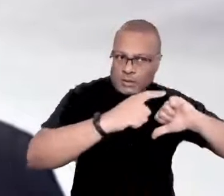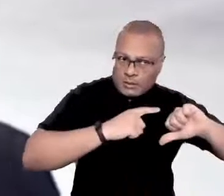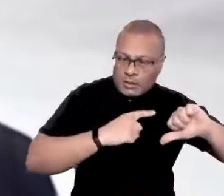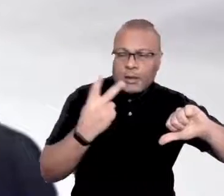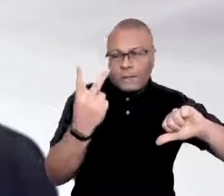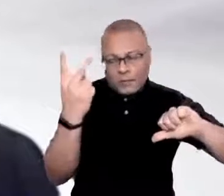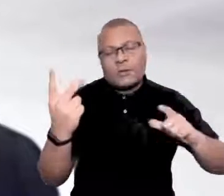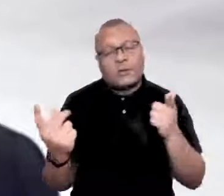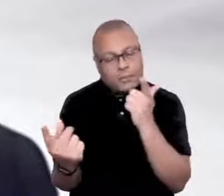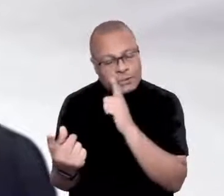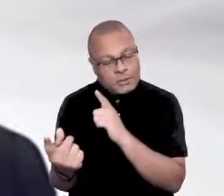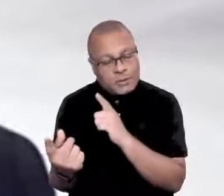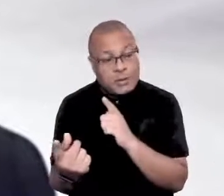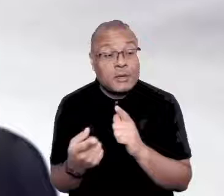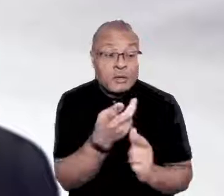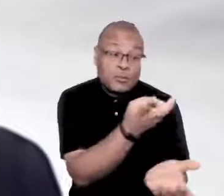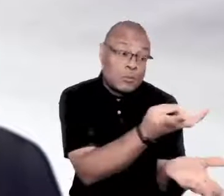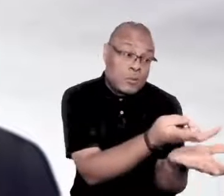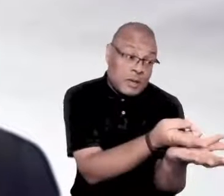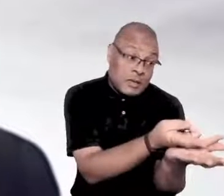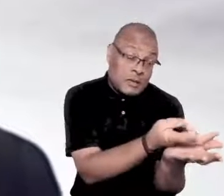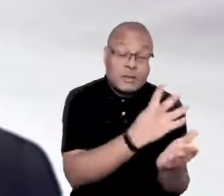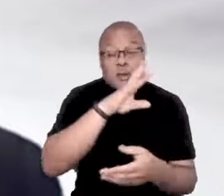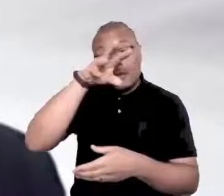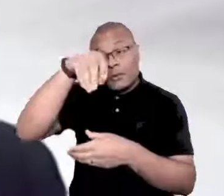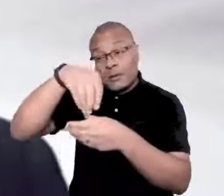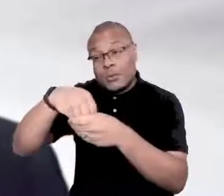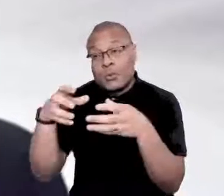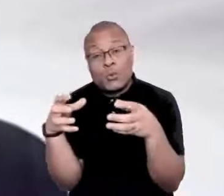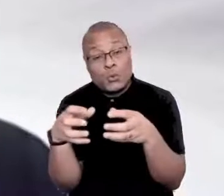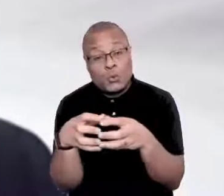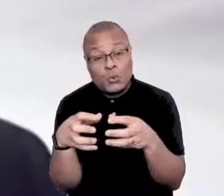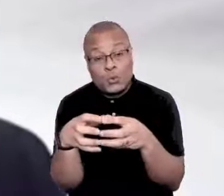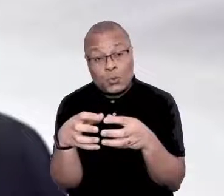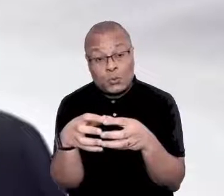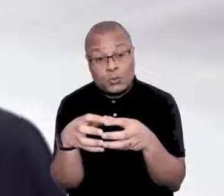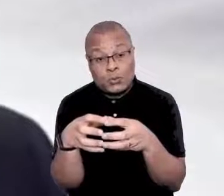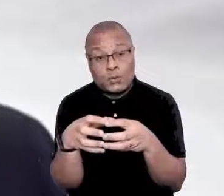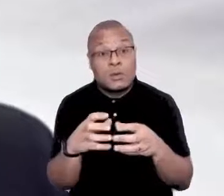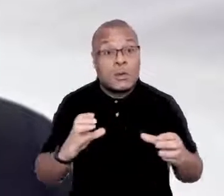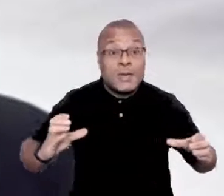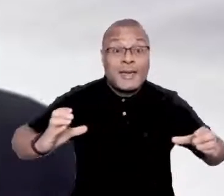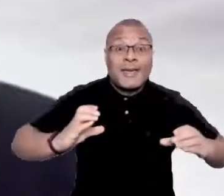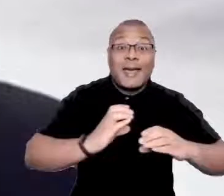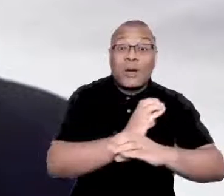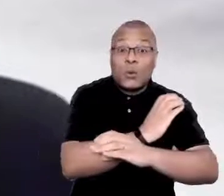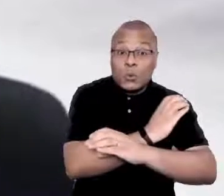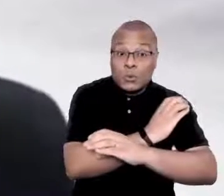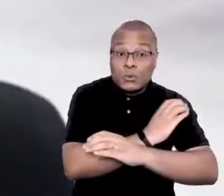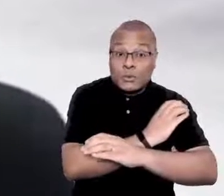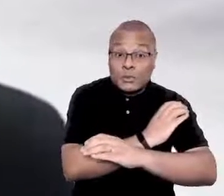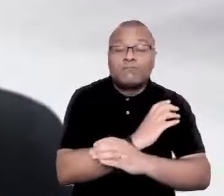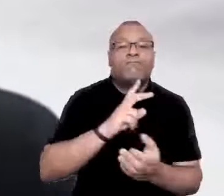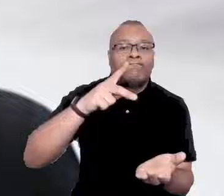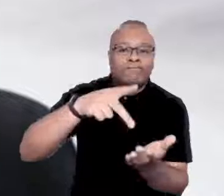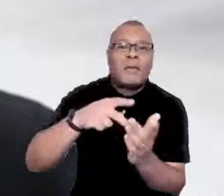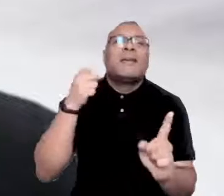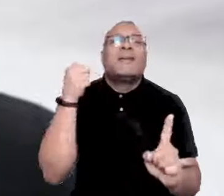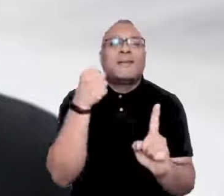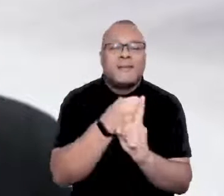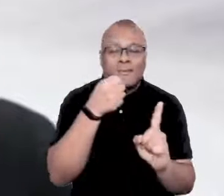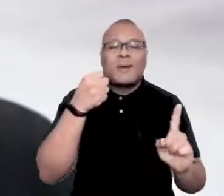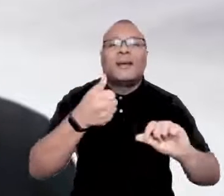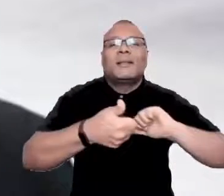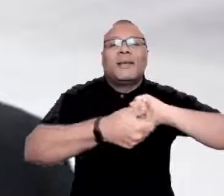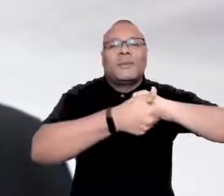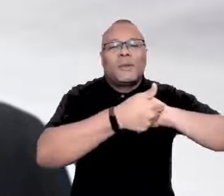paciente, valor para o sistema, né? Você trouxe isso. E o desfecho que realmente impactam a qualidade de